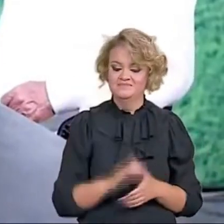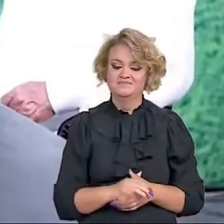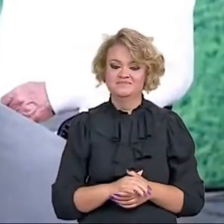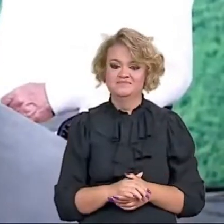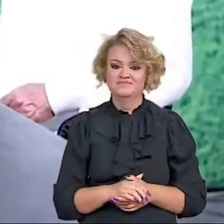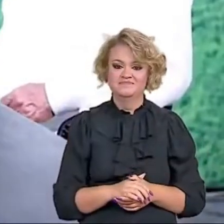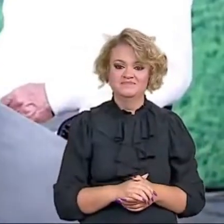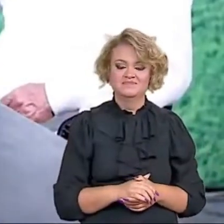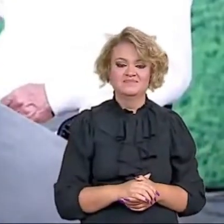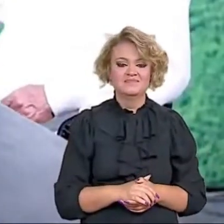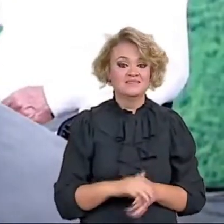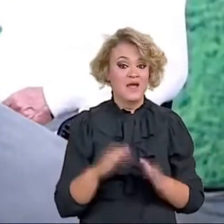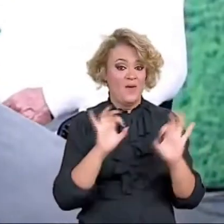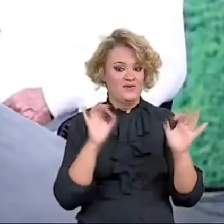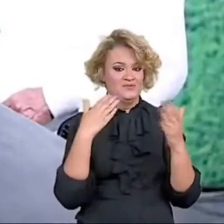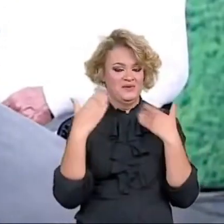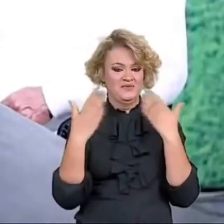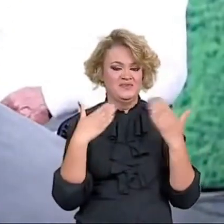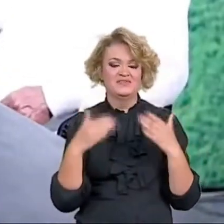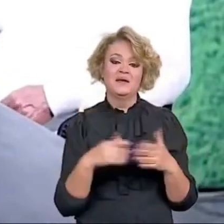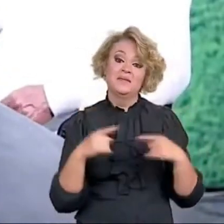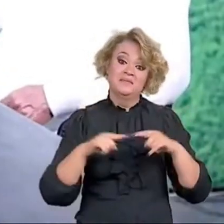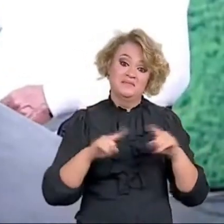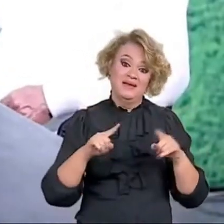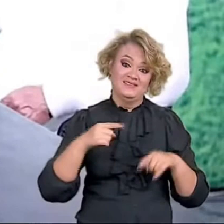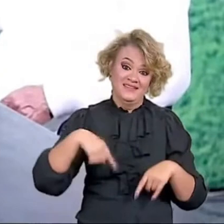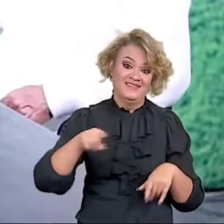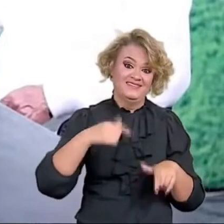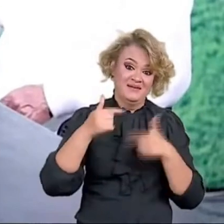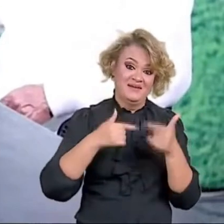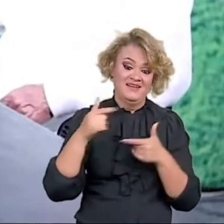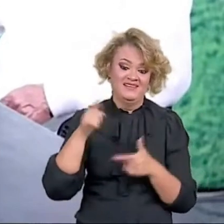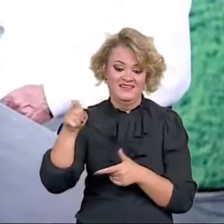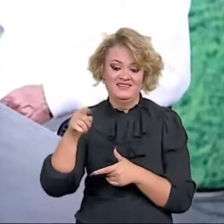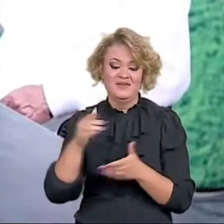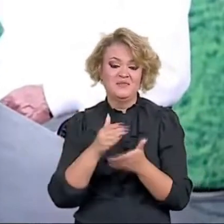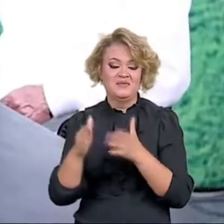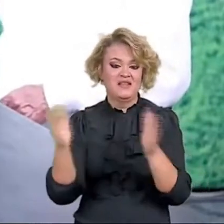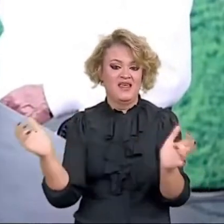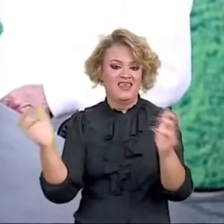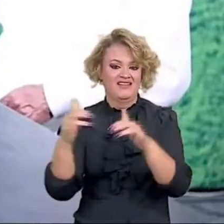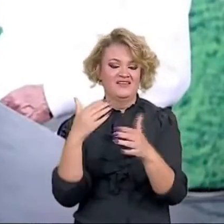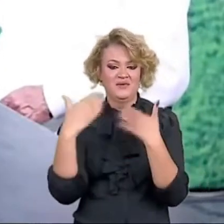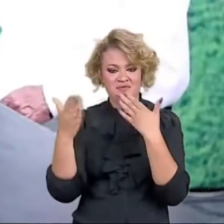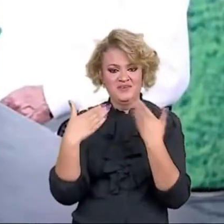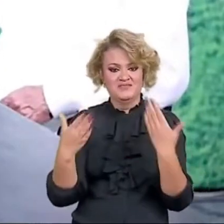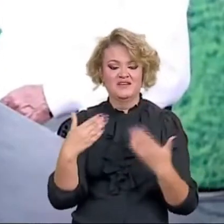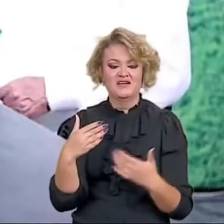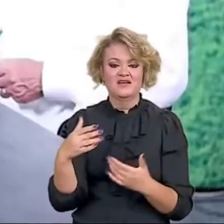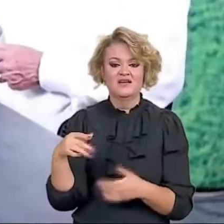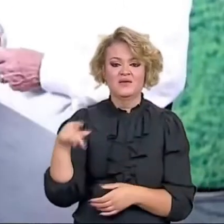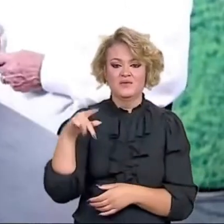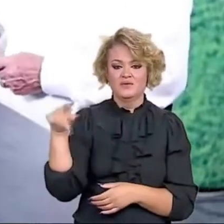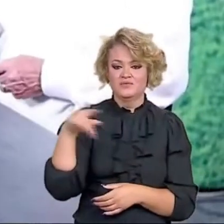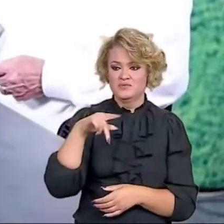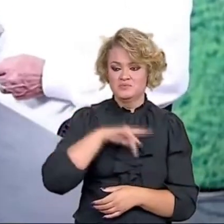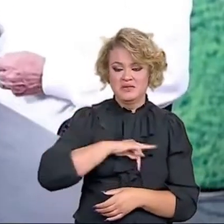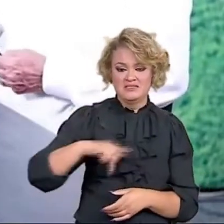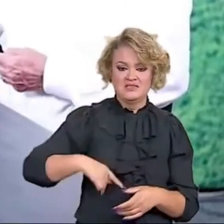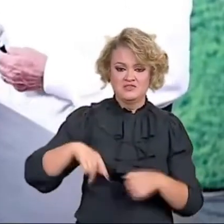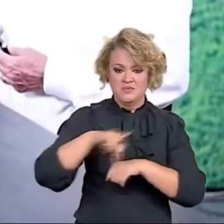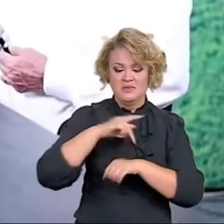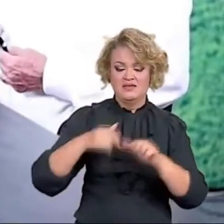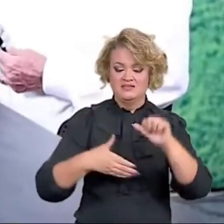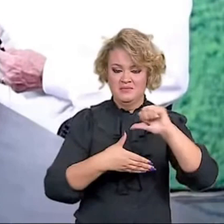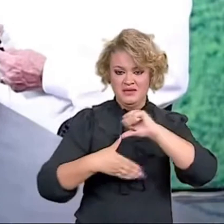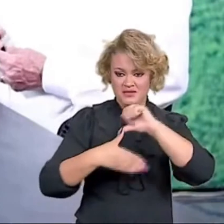está ótima, mas tem que trabalhar. Daqui a pouquinho vai começar o encontro com os presidentes da América do Sul, dos países que vieram também participar dessa